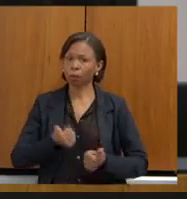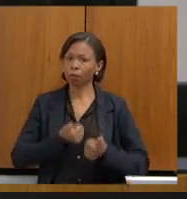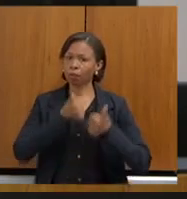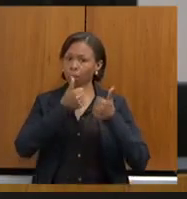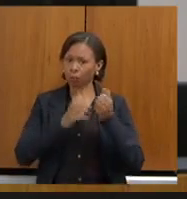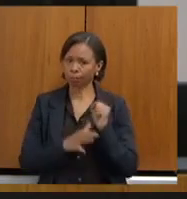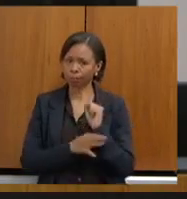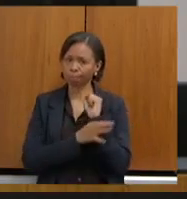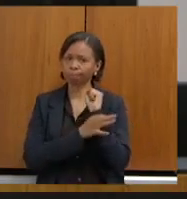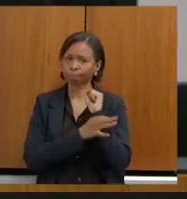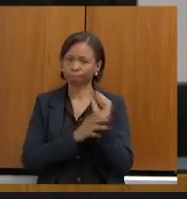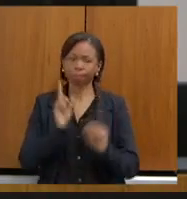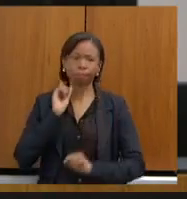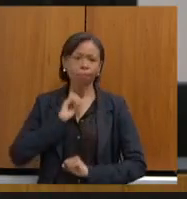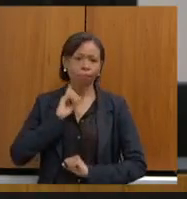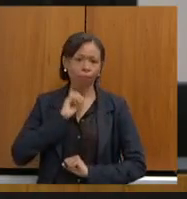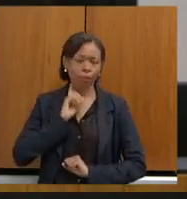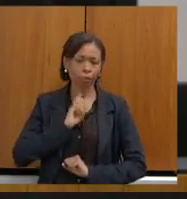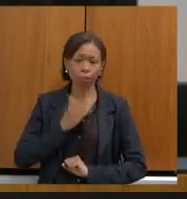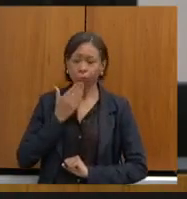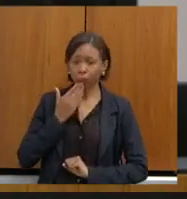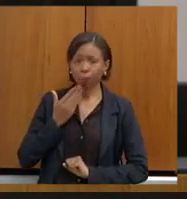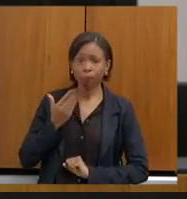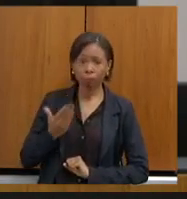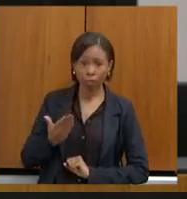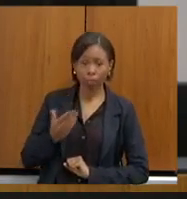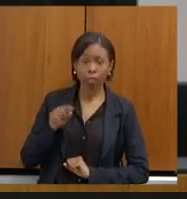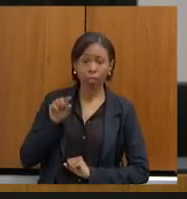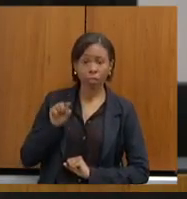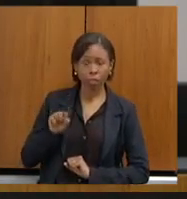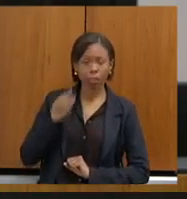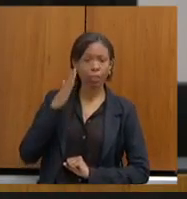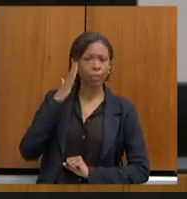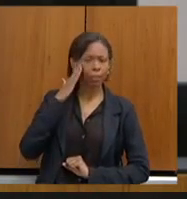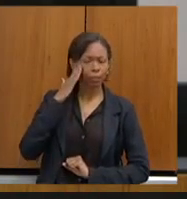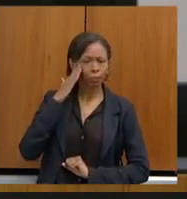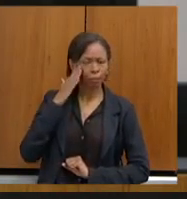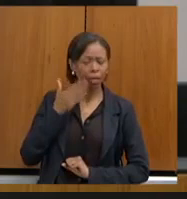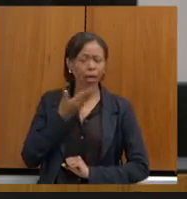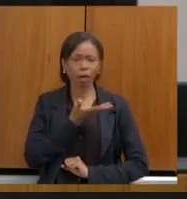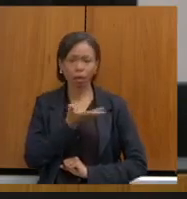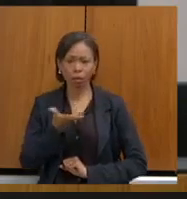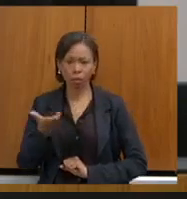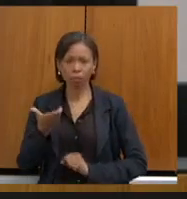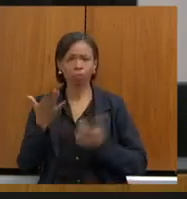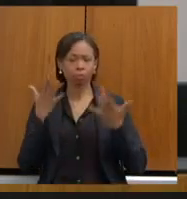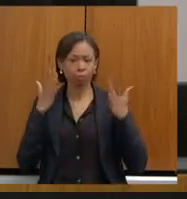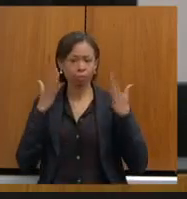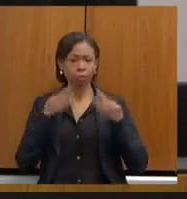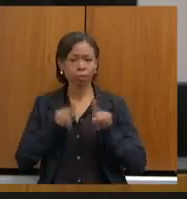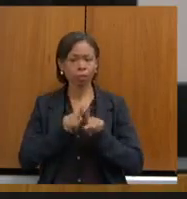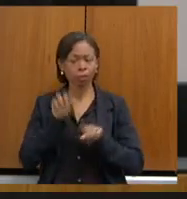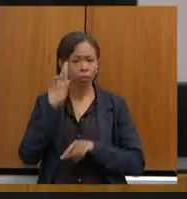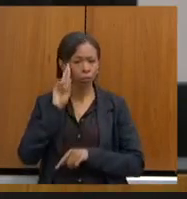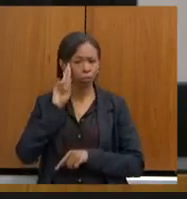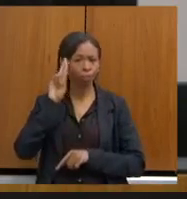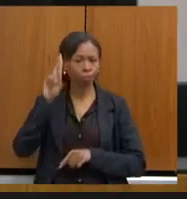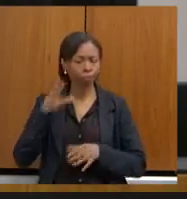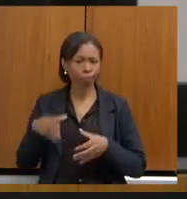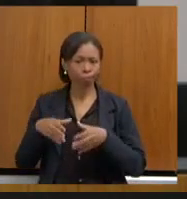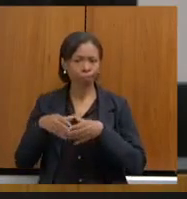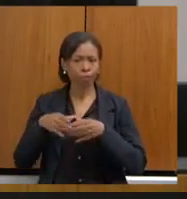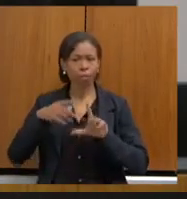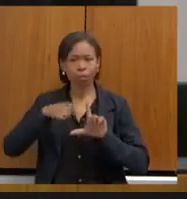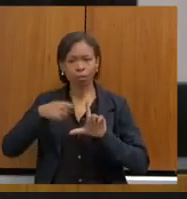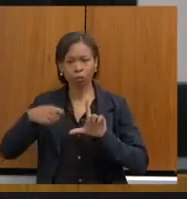por fim Minas Gerais é que ela ainda seja dada ciência dessa manifestação aos congratulados e ao chefe da seção estratégico de logística